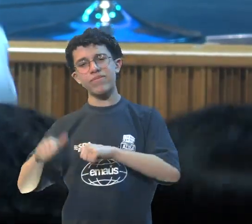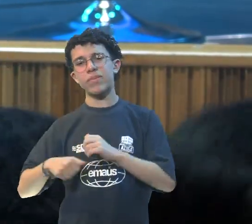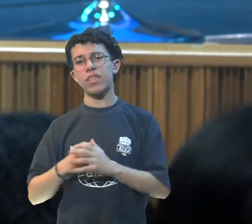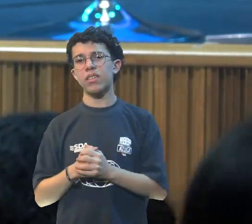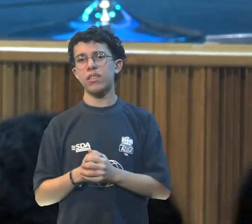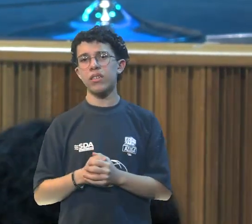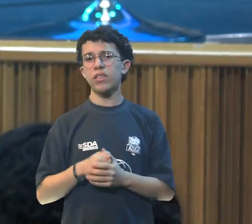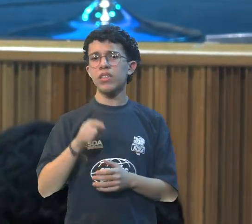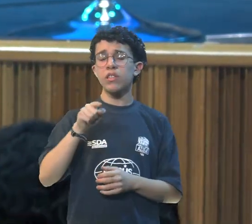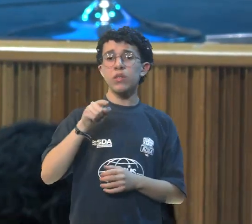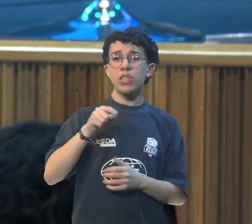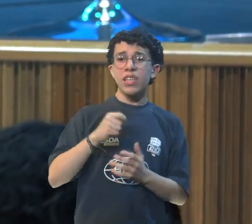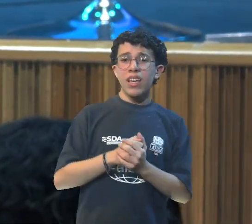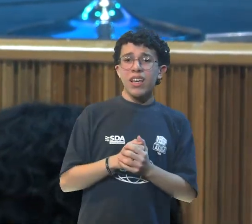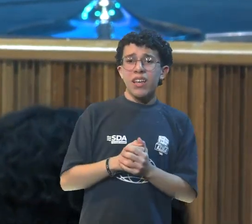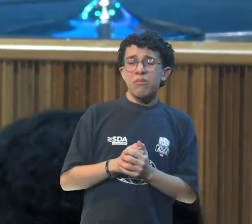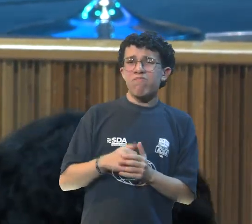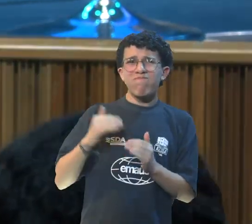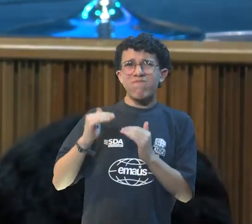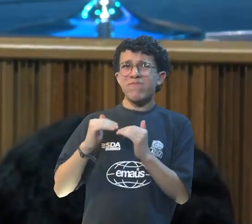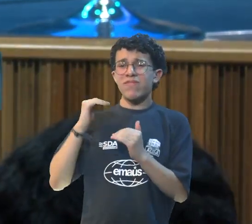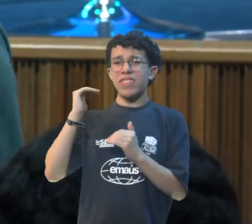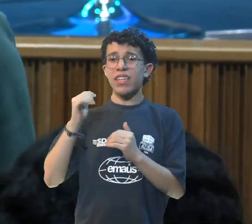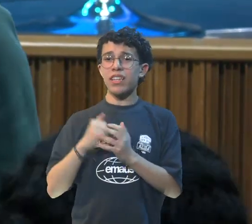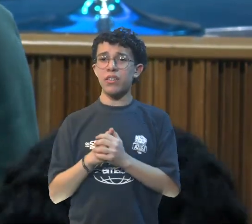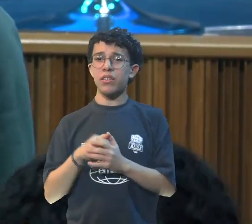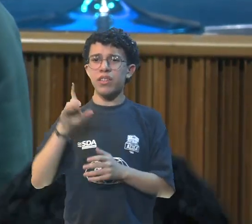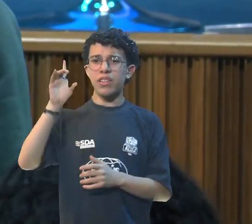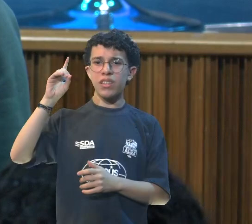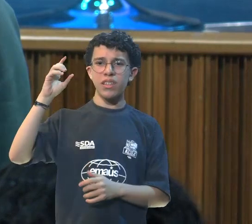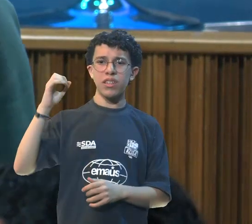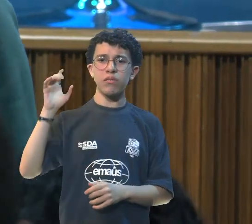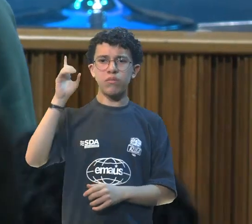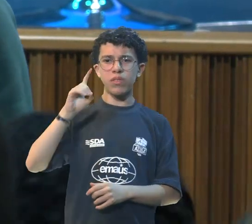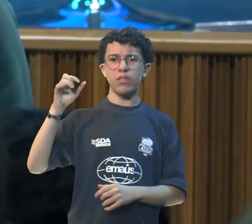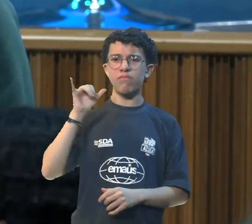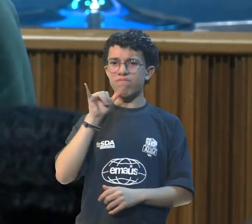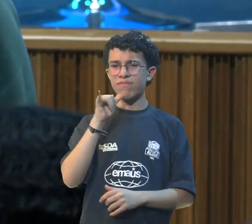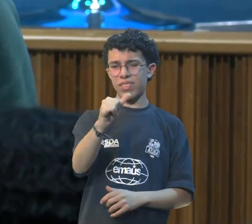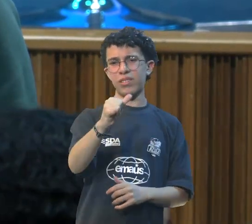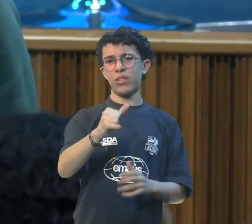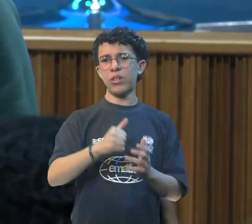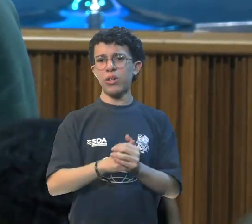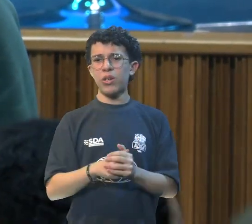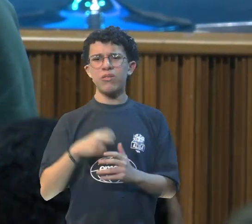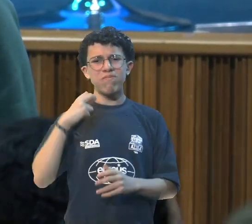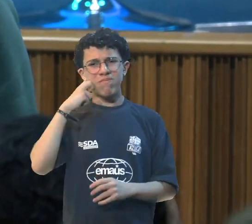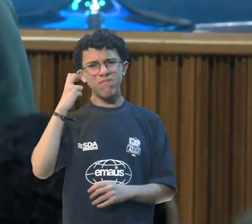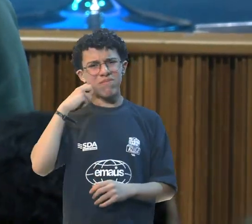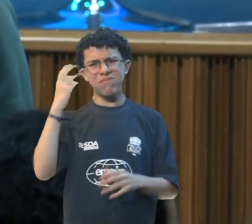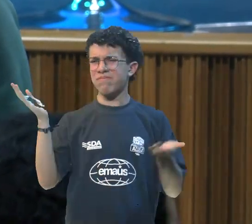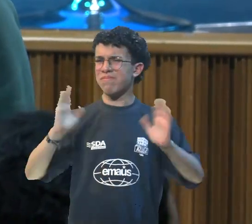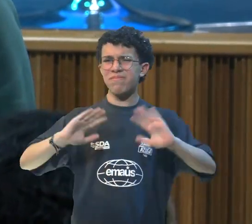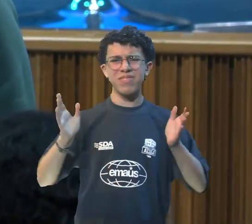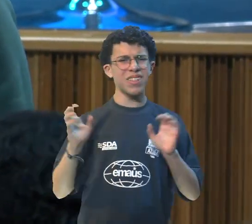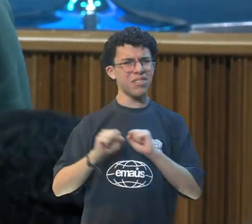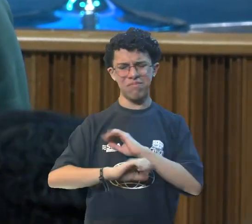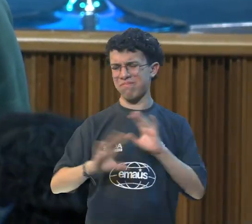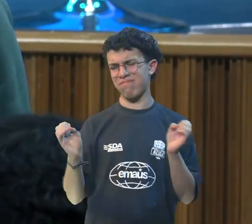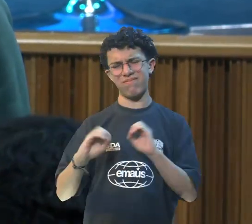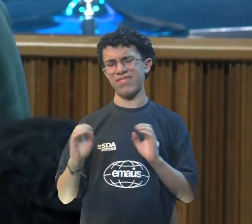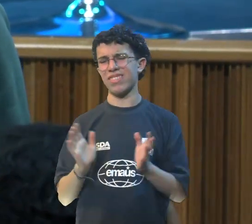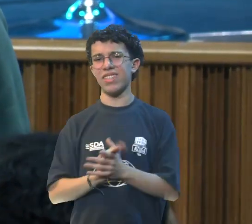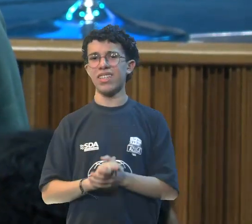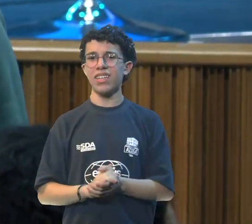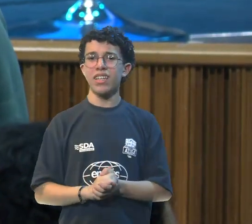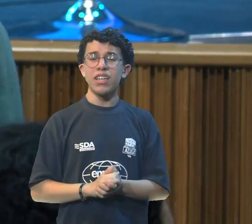Se você é adulto e Deus falou com você, não tenha vergonha. Não existe Espírito Santo mirim. Não existe presença de